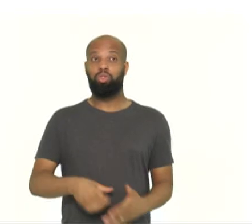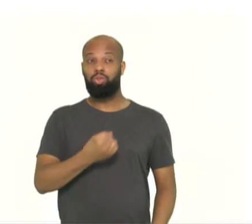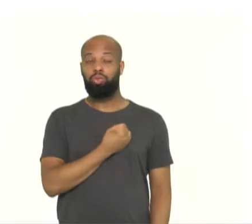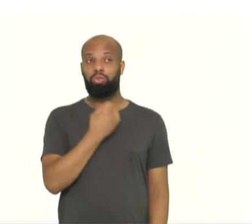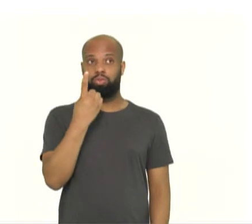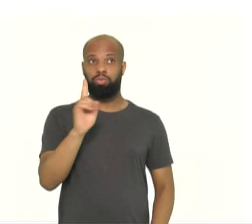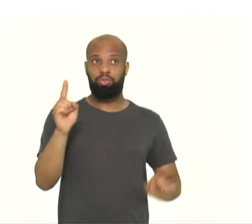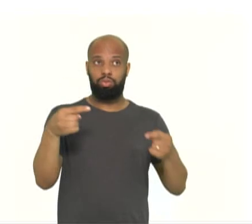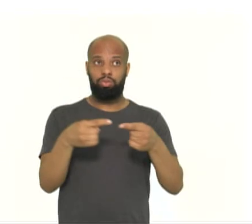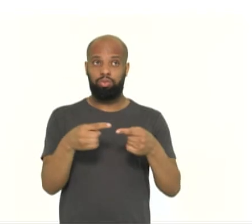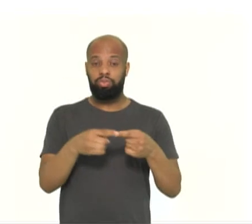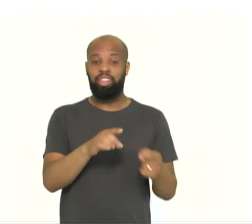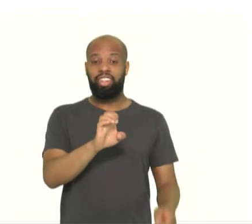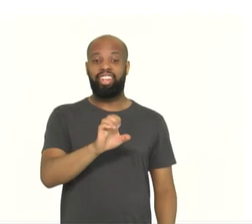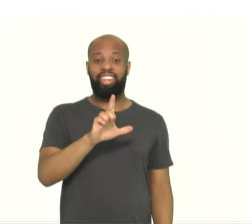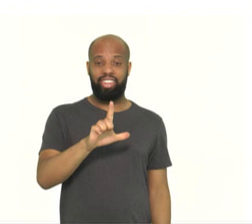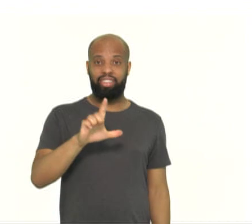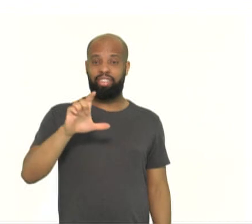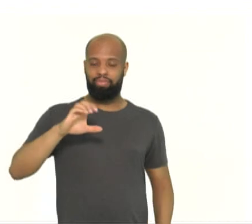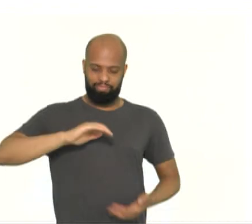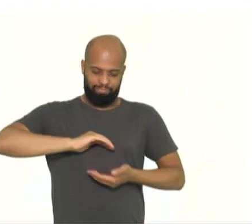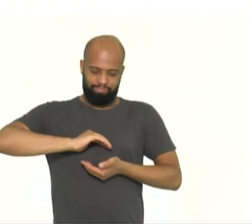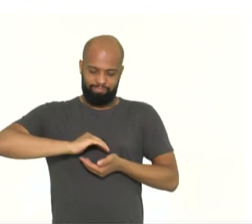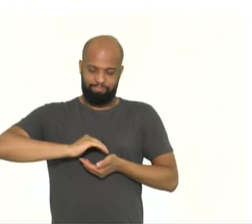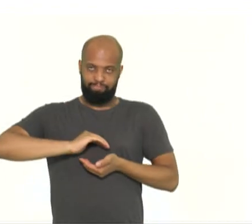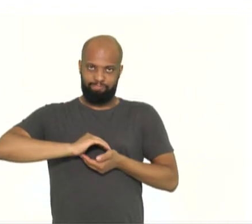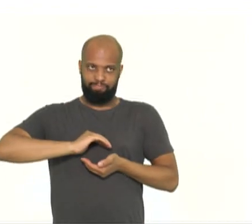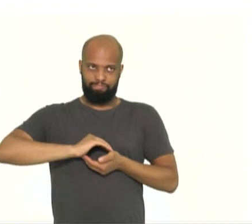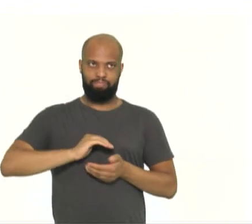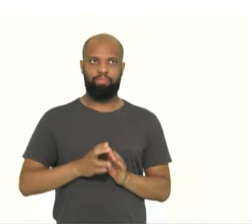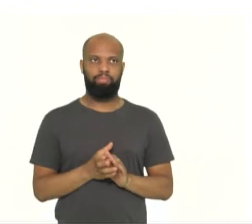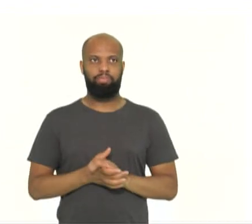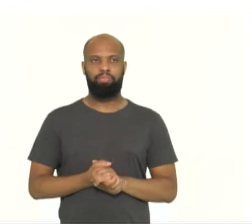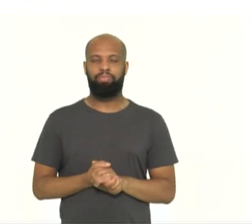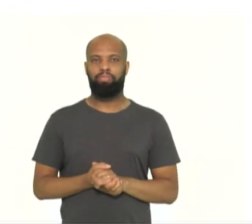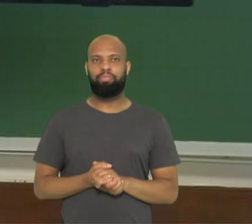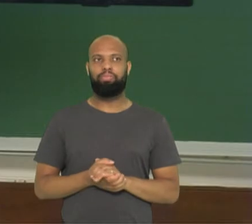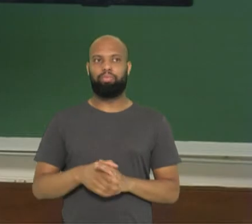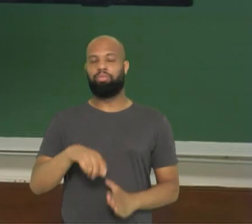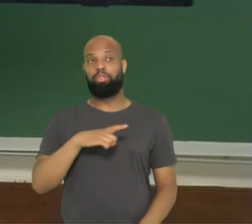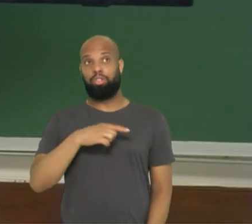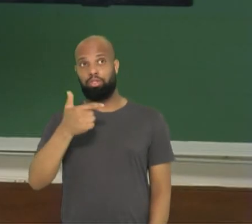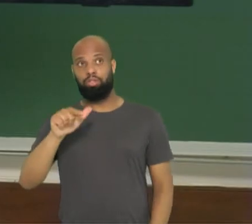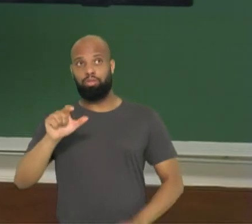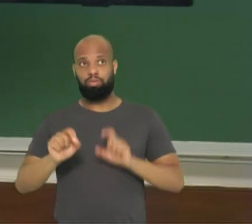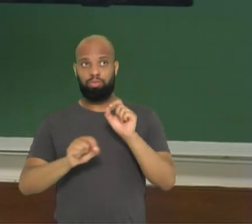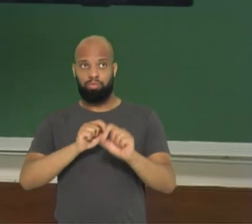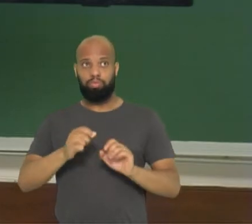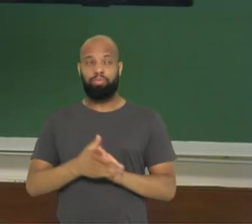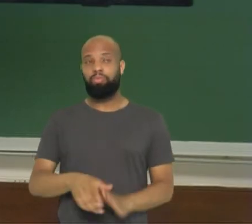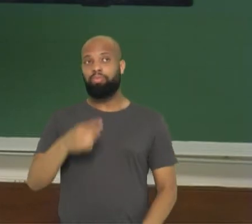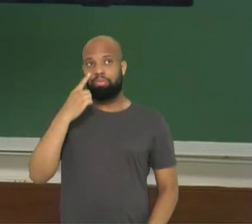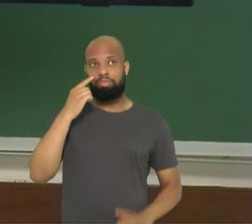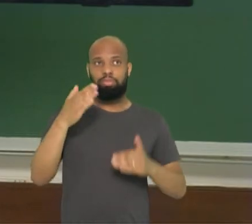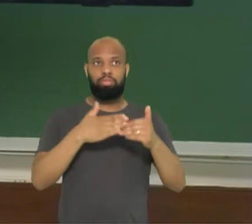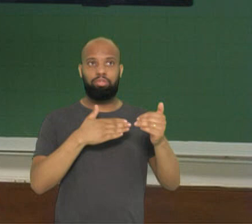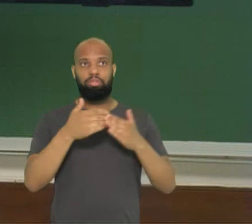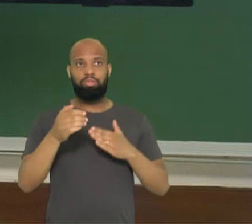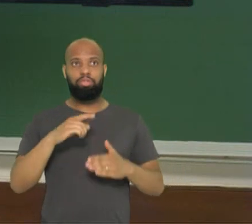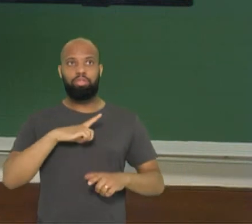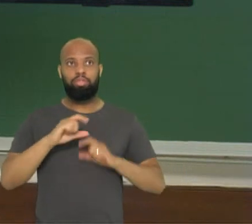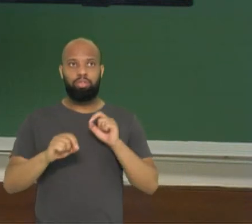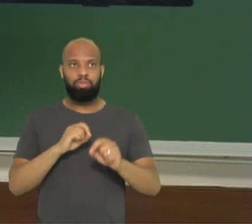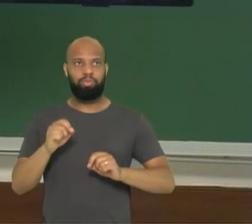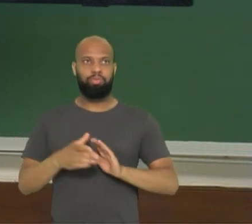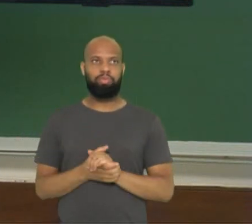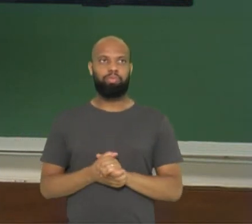el estômago, porque han comido mucha tarta. Então, mais uma vez eu ressalto, veja, não importa, han